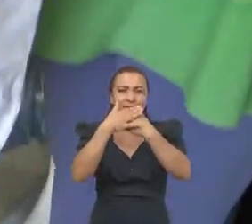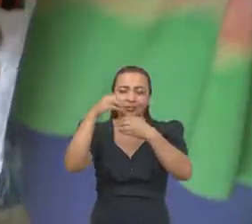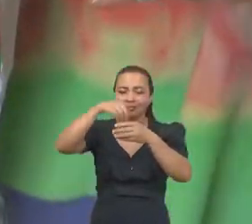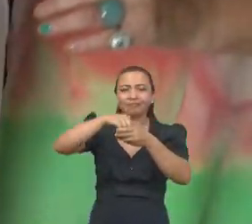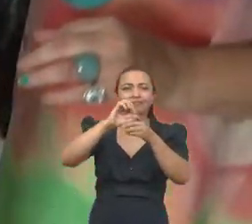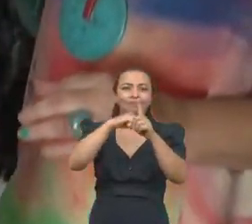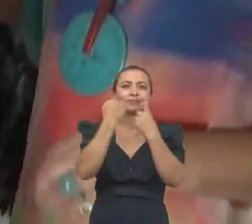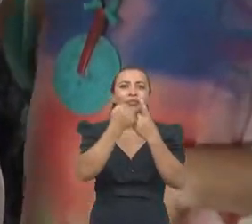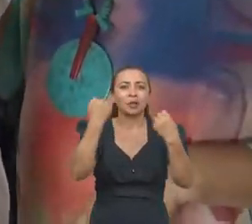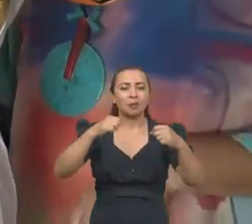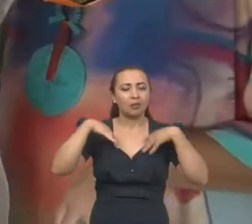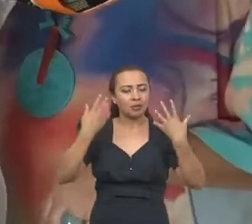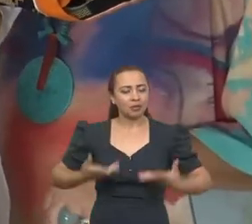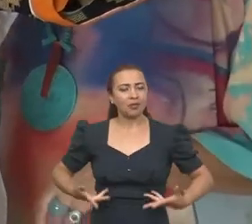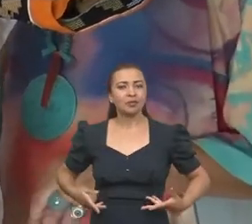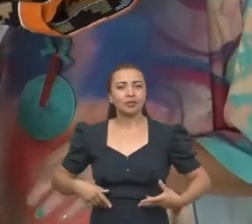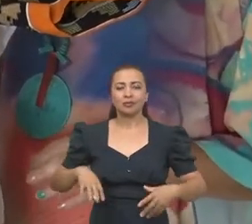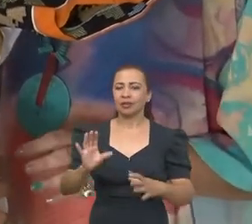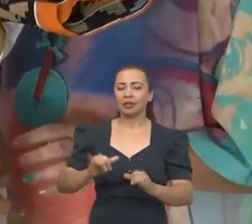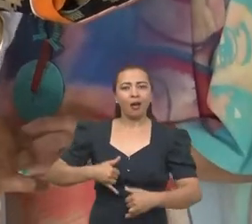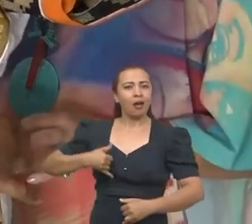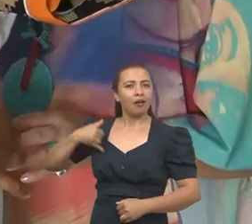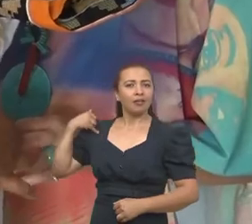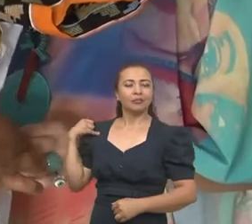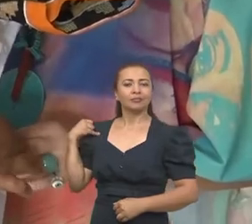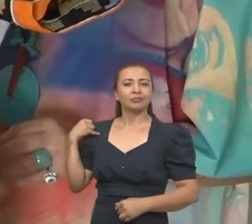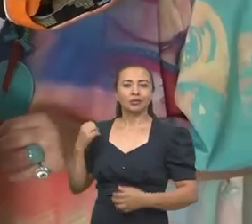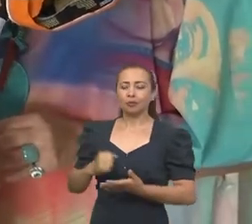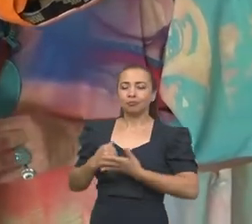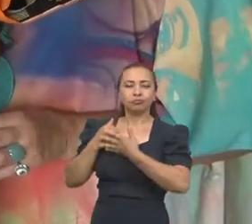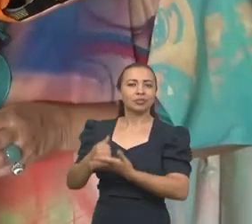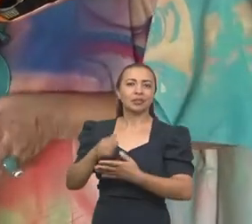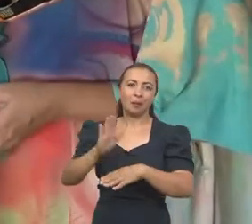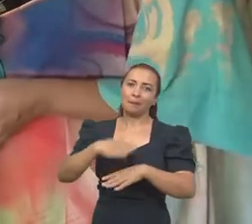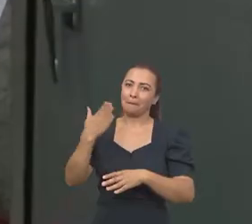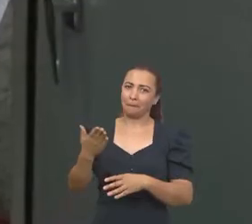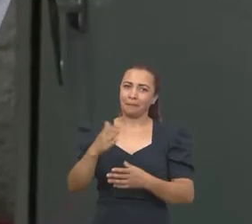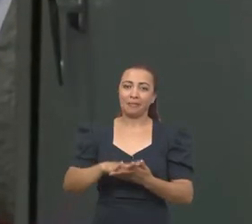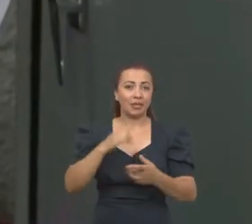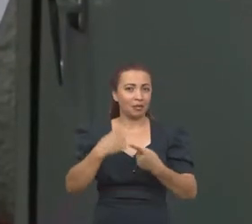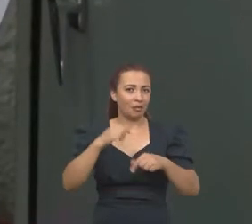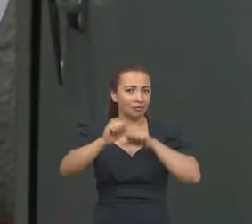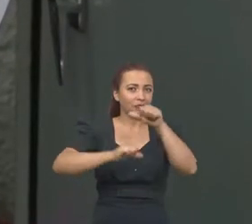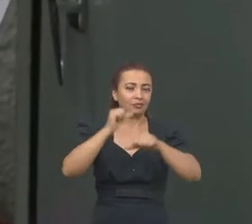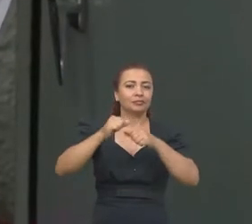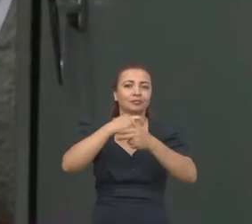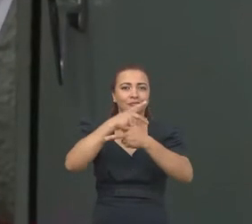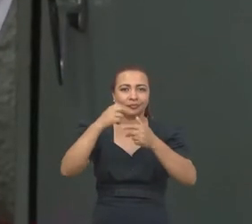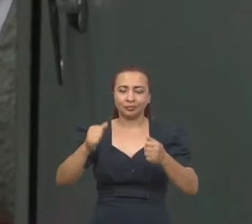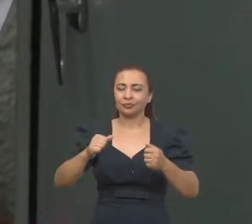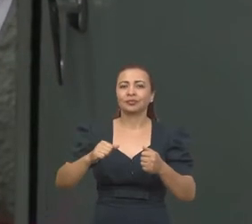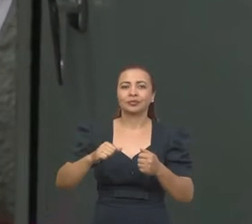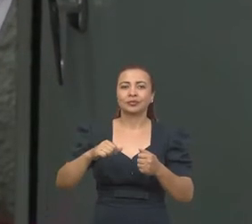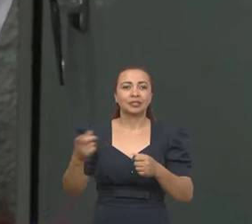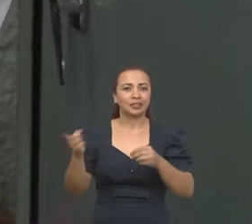sociedade. Que elas possam se vestir, se enxergar, se exaltar e se empoderar ainda mais. Pude desenvolver bastante coisa